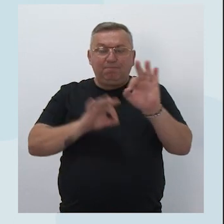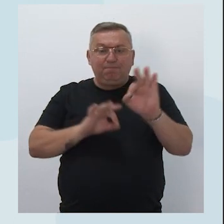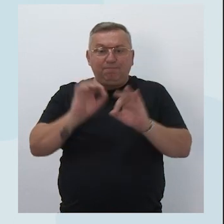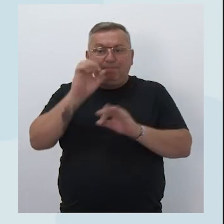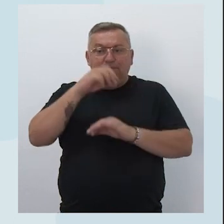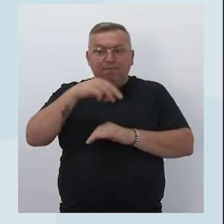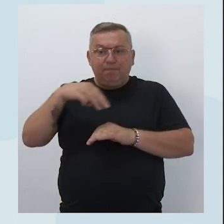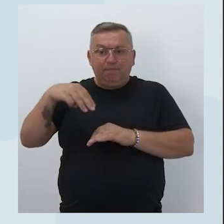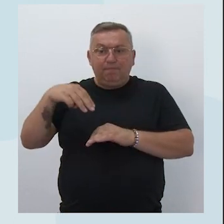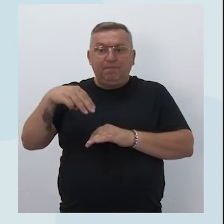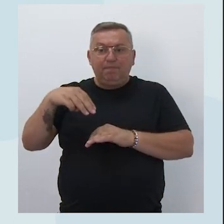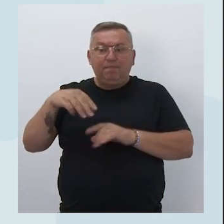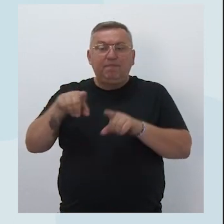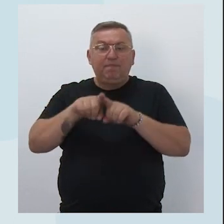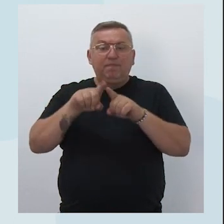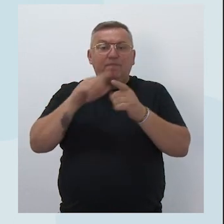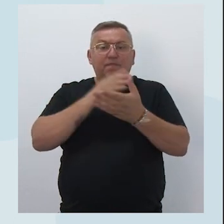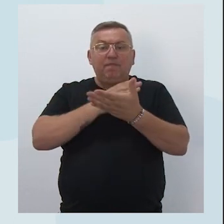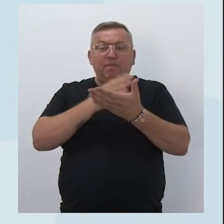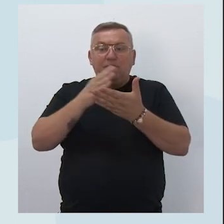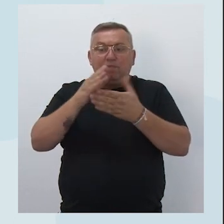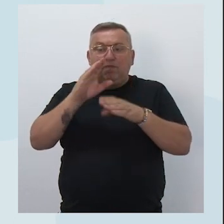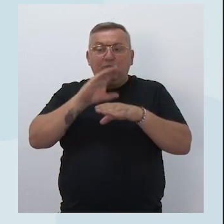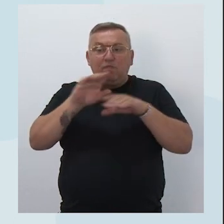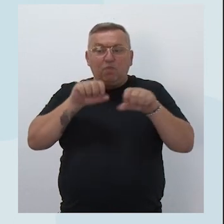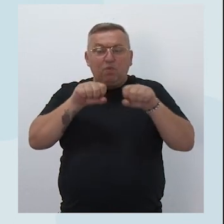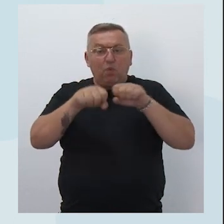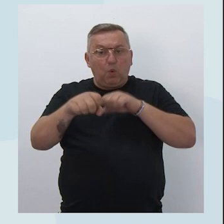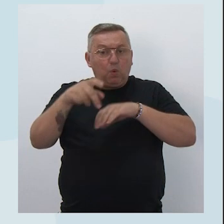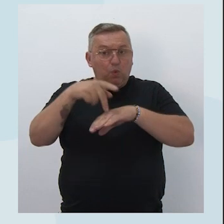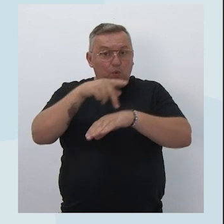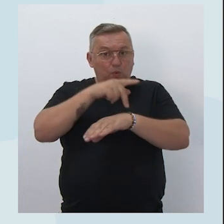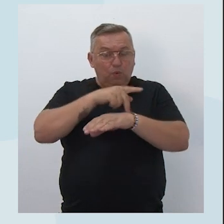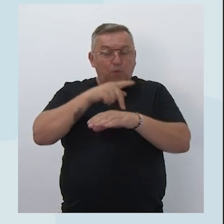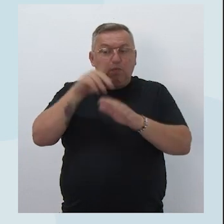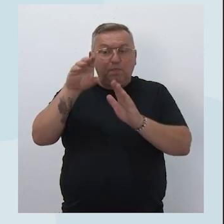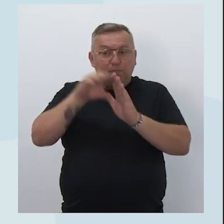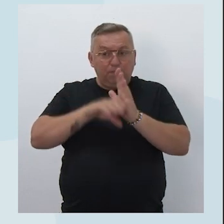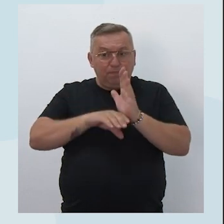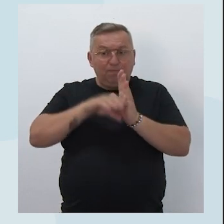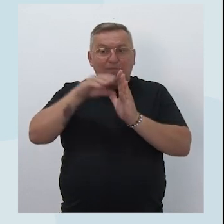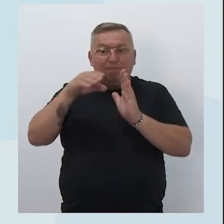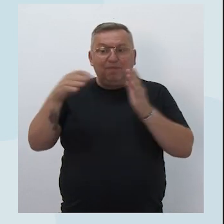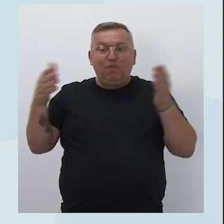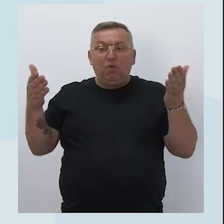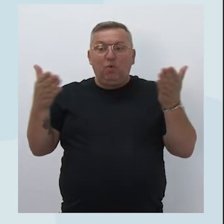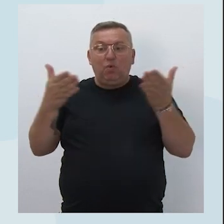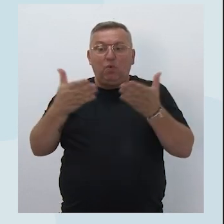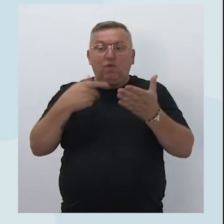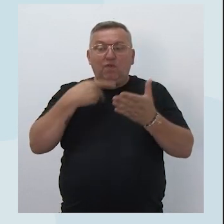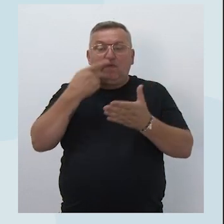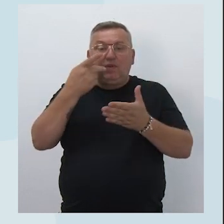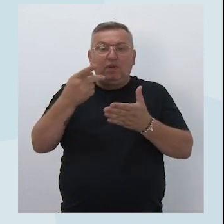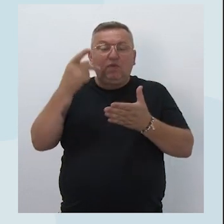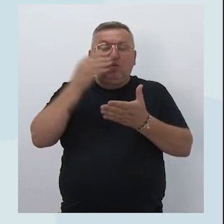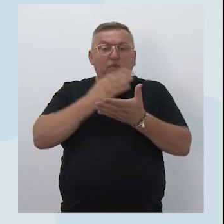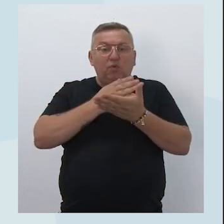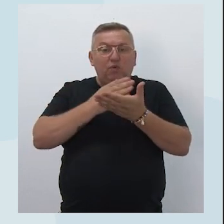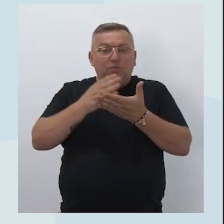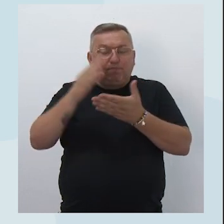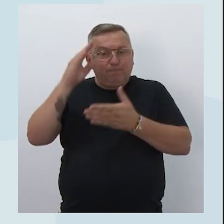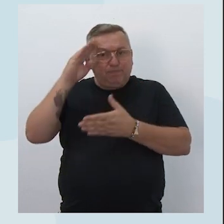novo ensino médio. E iniciarmos a formação pedagógica desse currículo. Hoje falaremos um pouquinho sobre as premissas